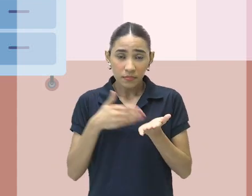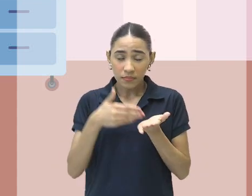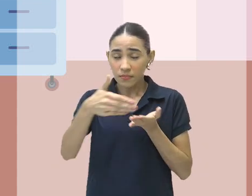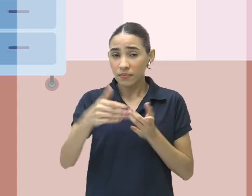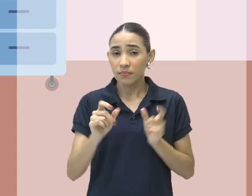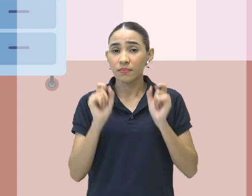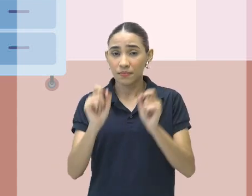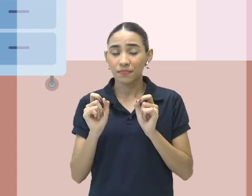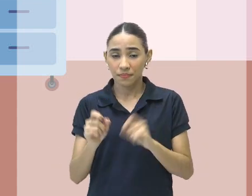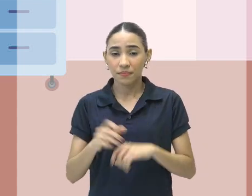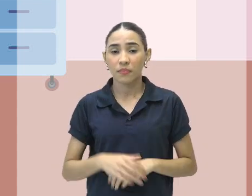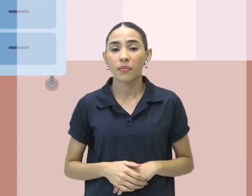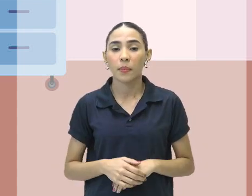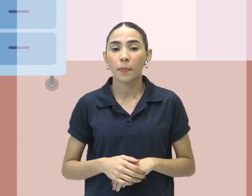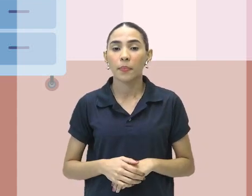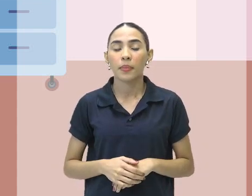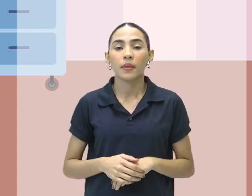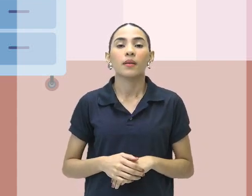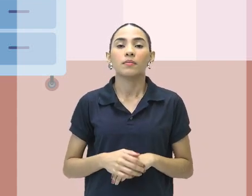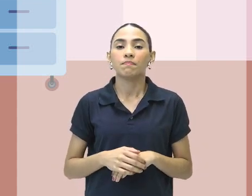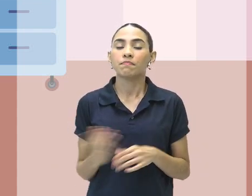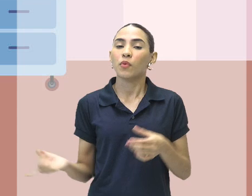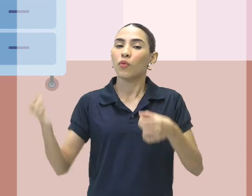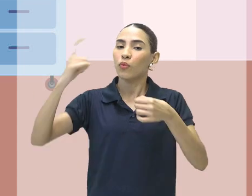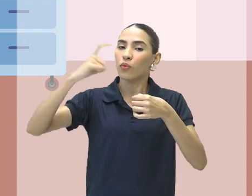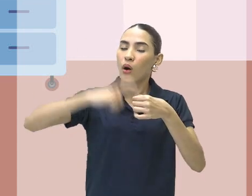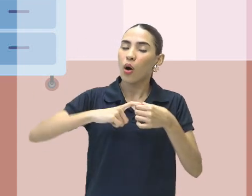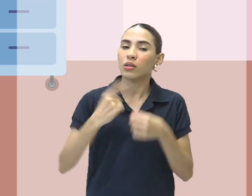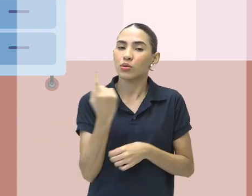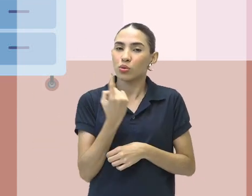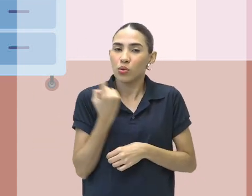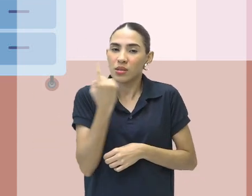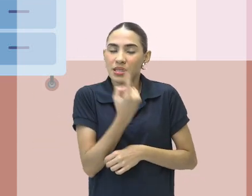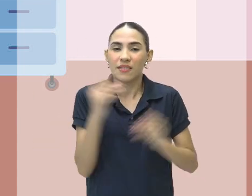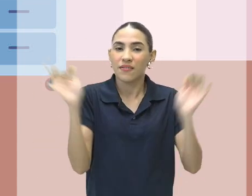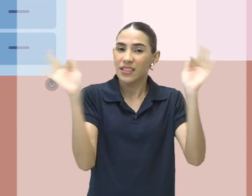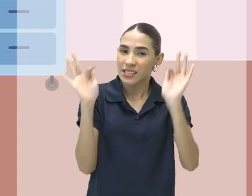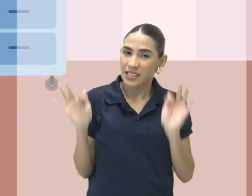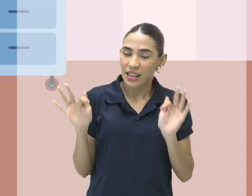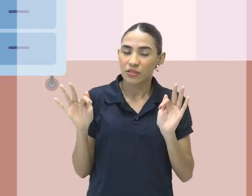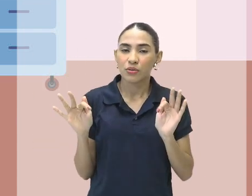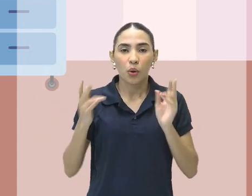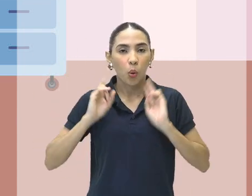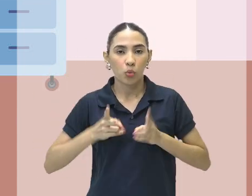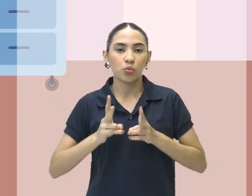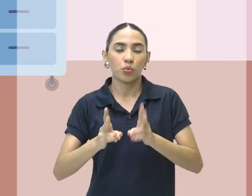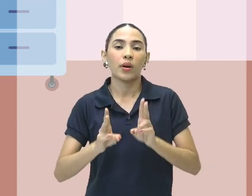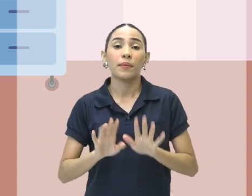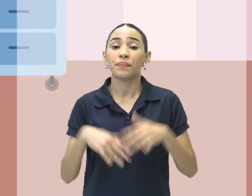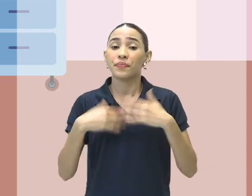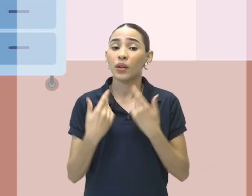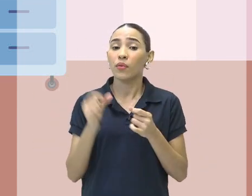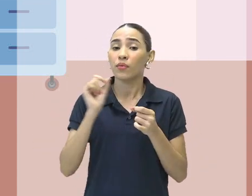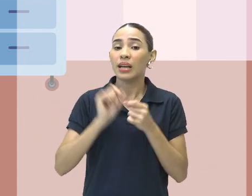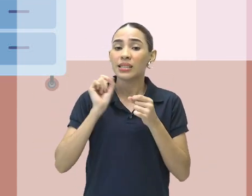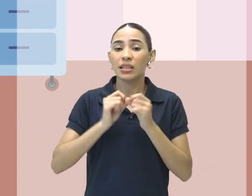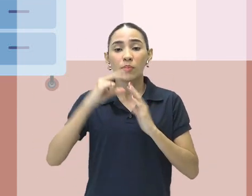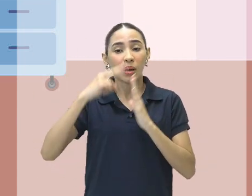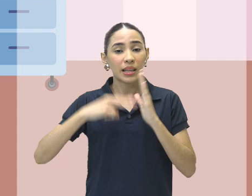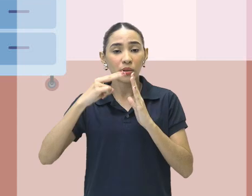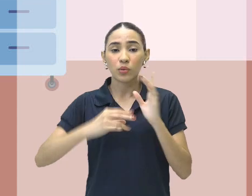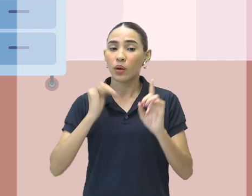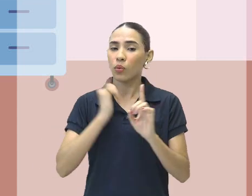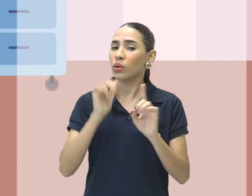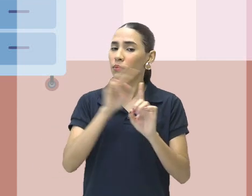então, ela restaura a harmonia e volta a ser feliz. Nós fazemos, então, aí uma leitura desse conto